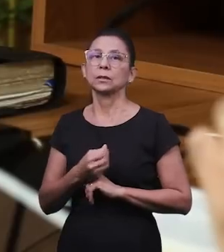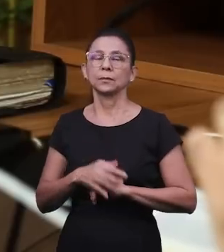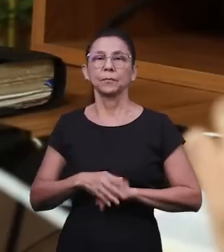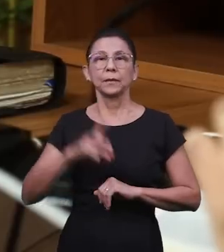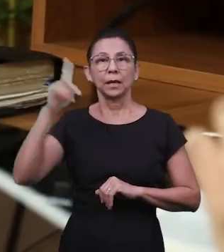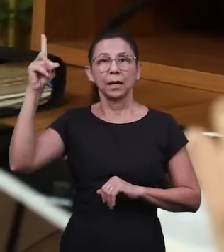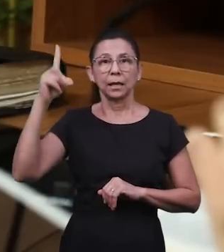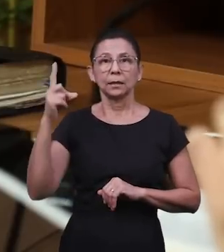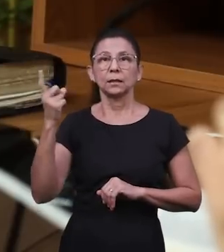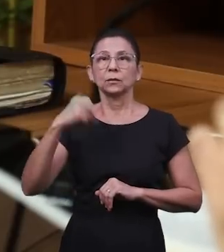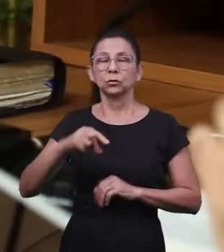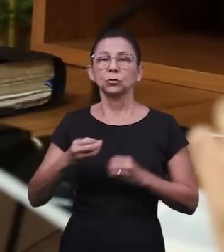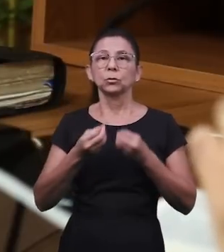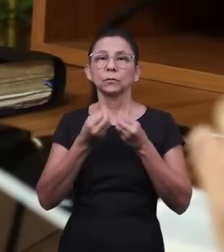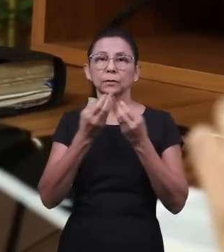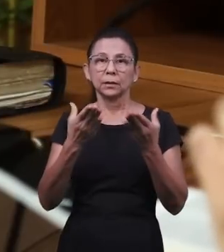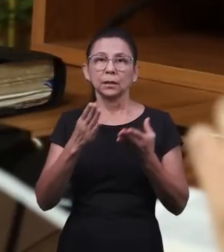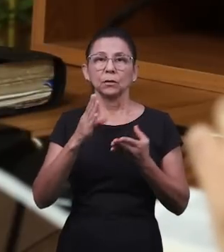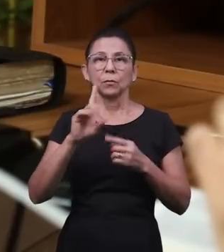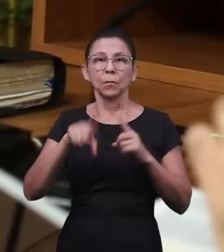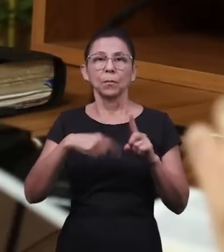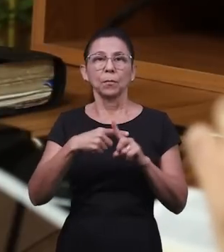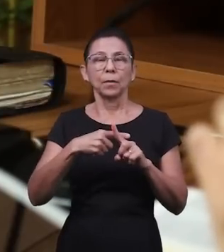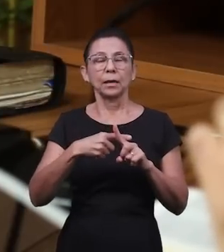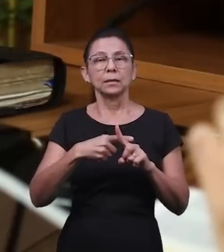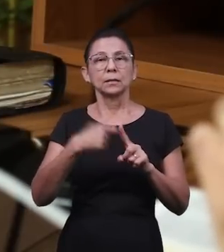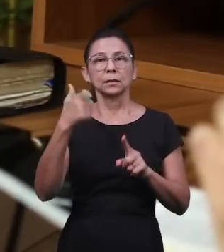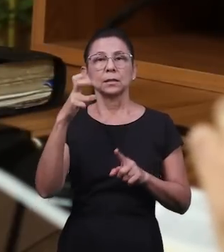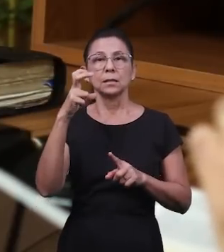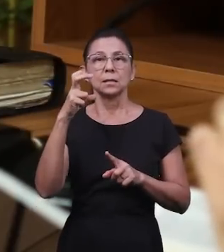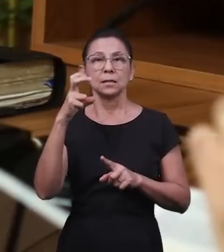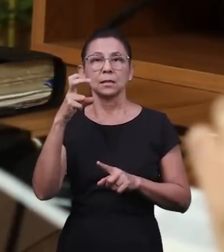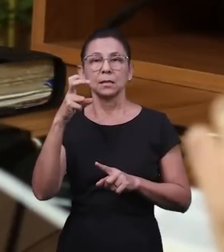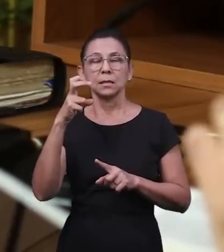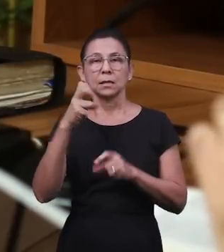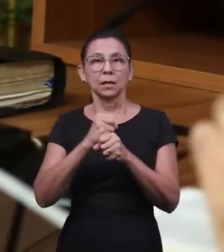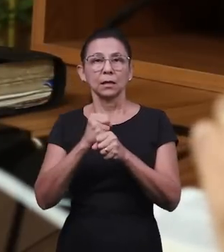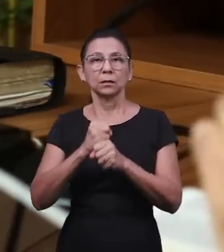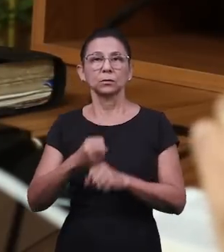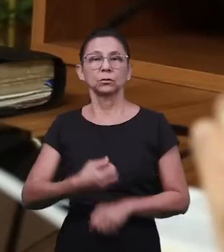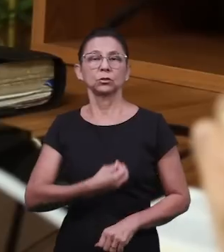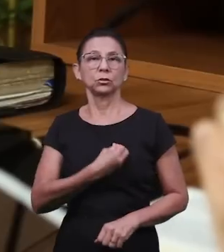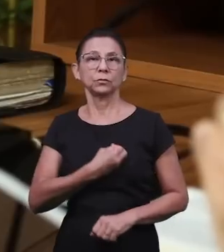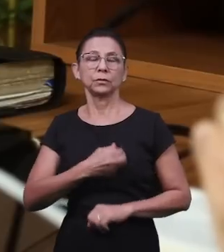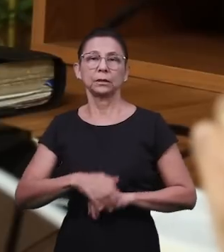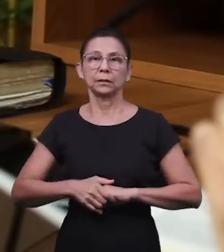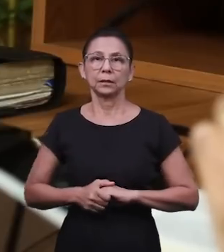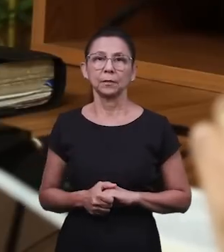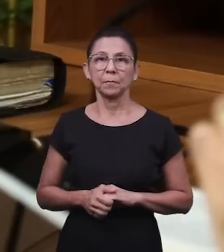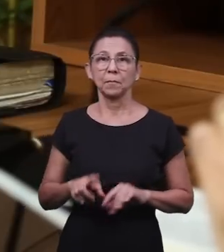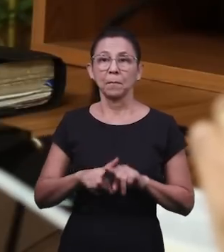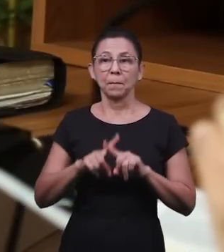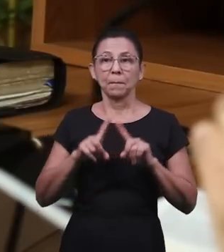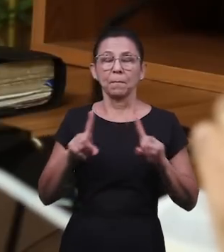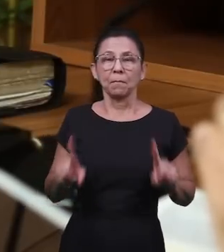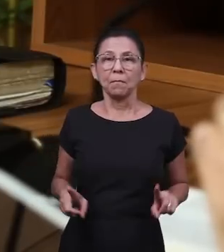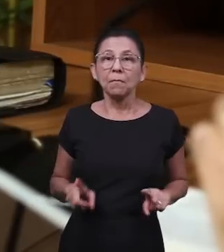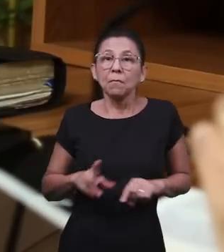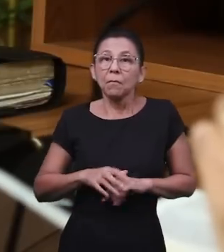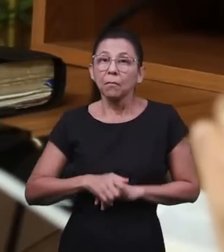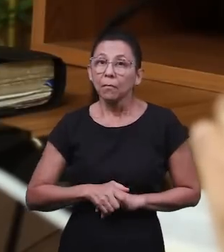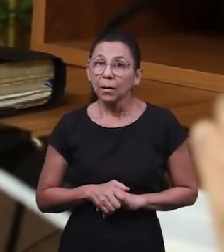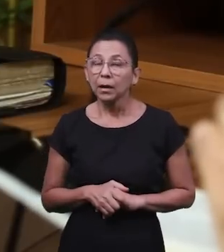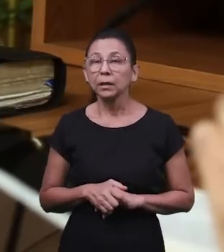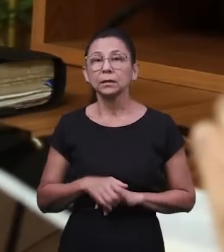né? E ele se arrependeu. O texto diz que ele lembrou do Deus dos pais dele, ele orou a Deus, pediu